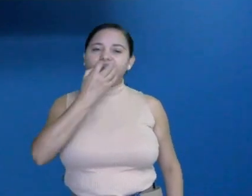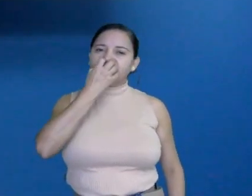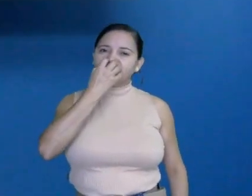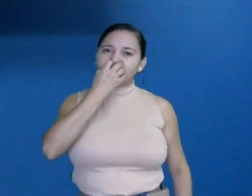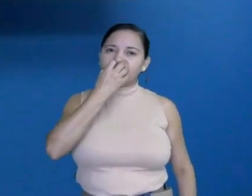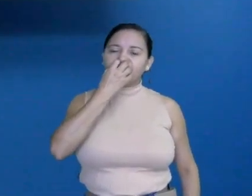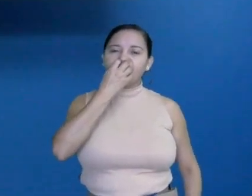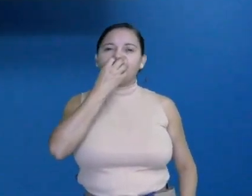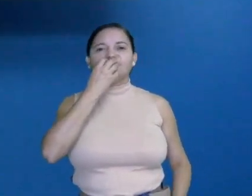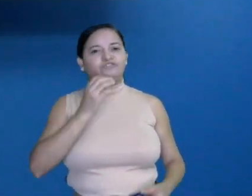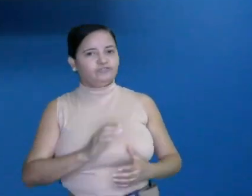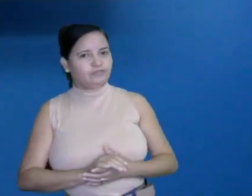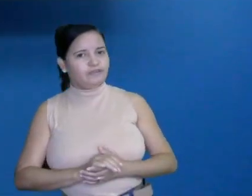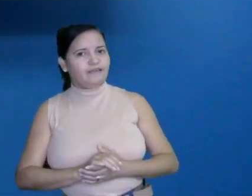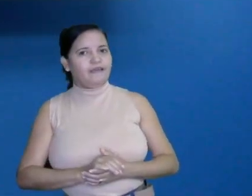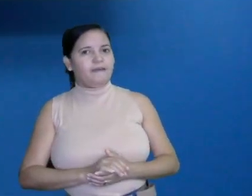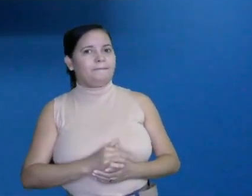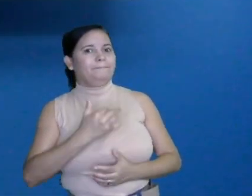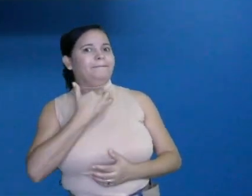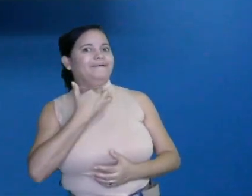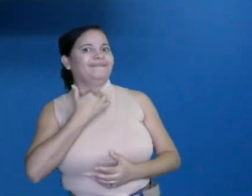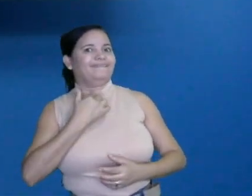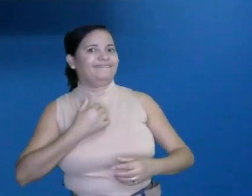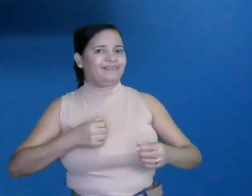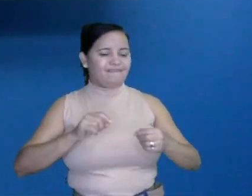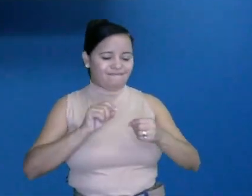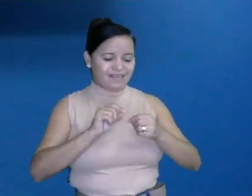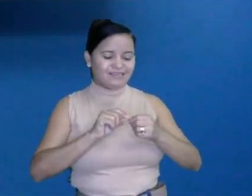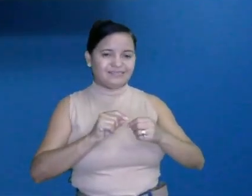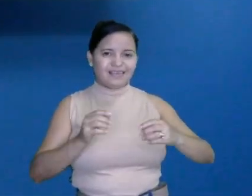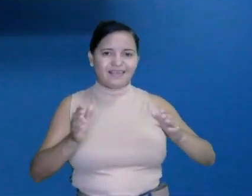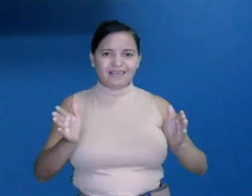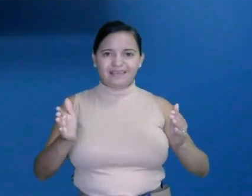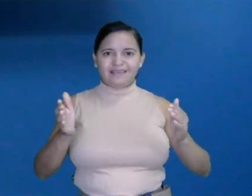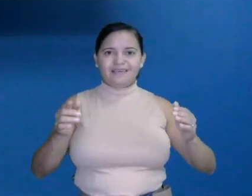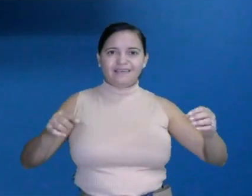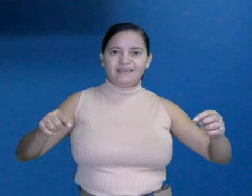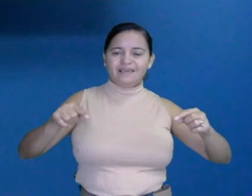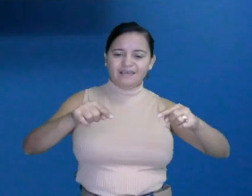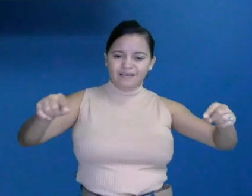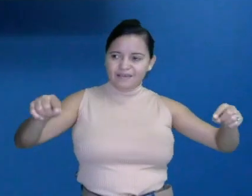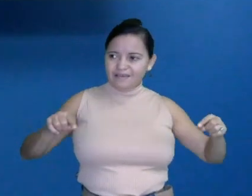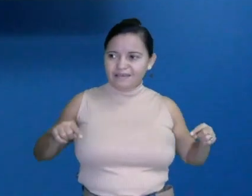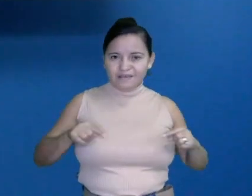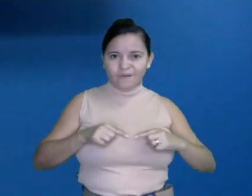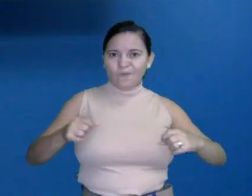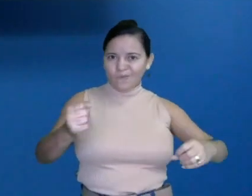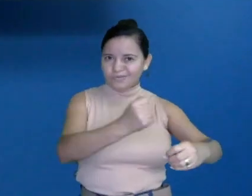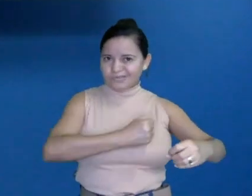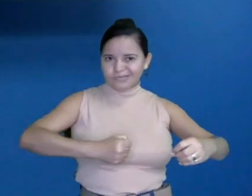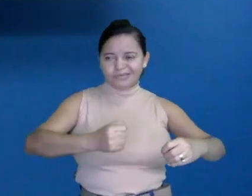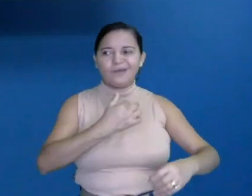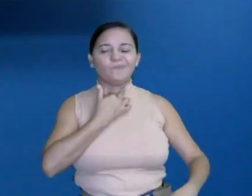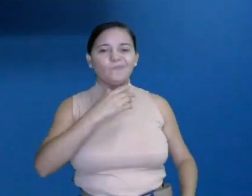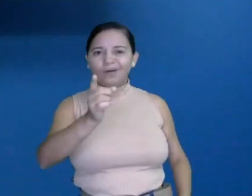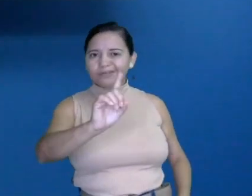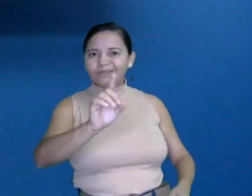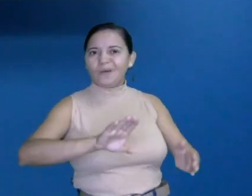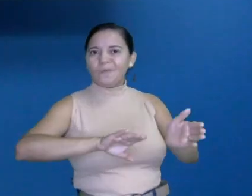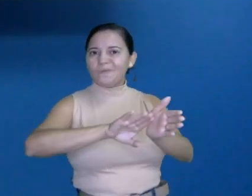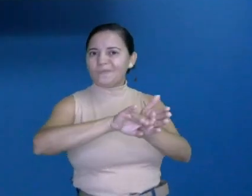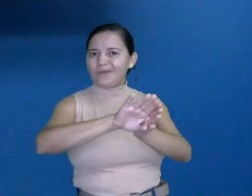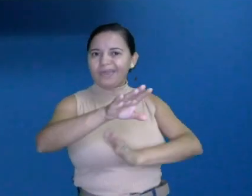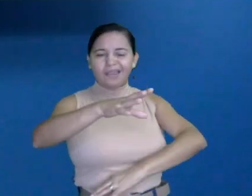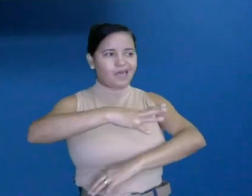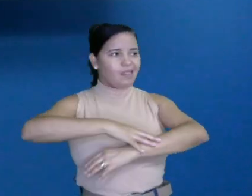lindos e fofos longe da cozinha, porque eles podem trazer bactérias para a sua comida, através do